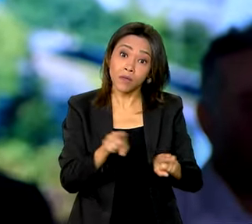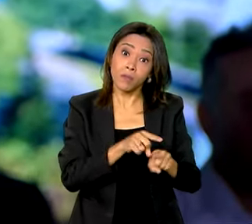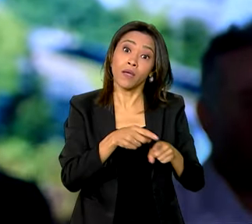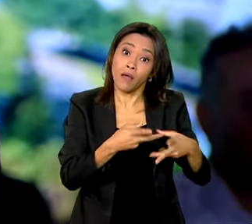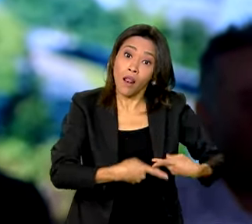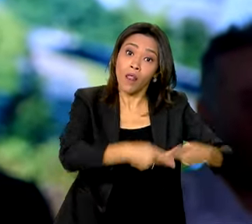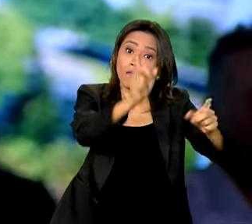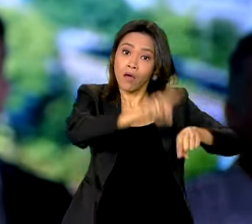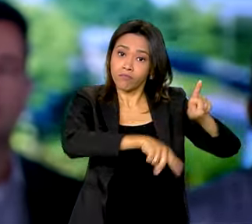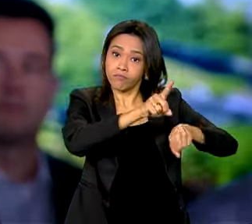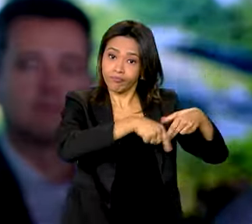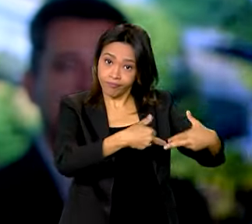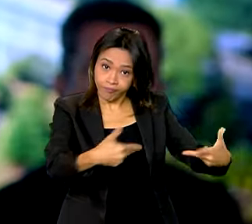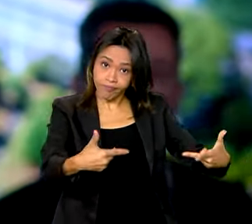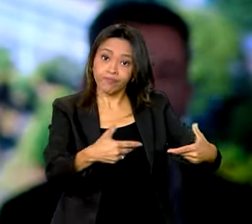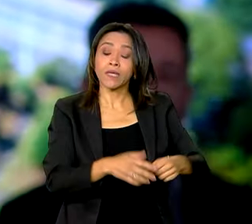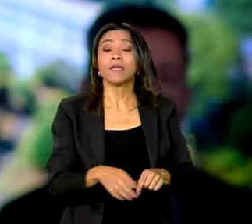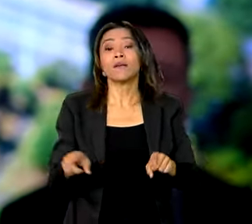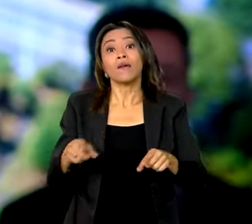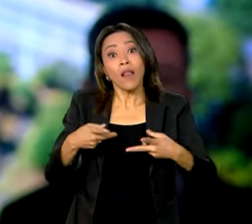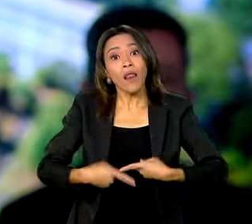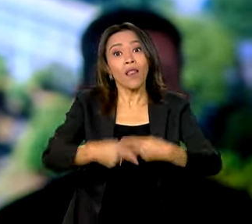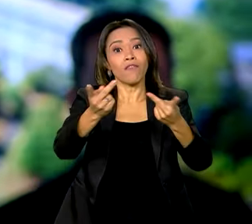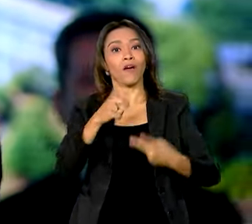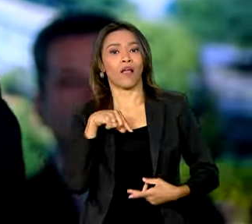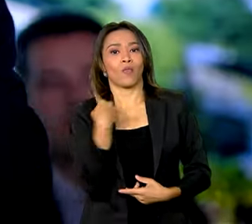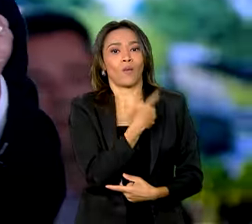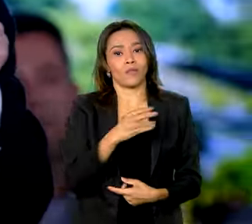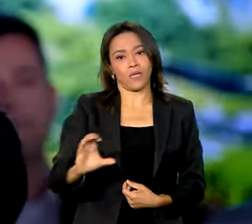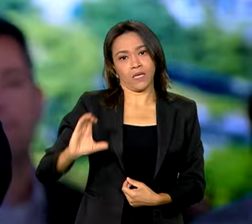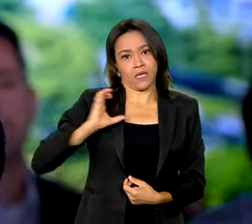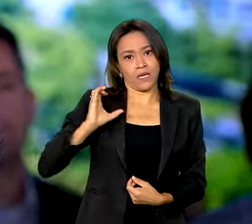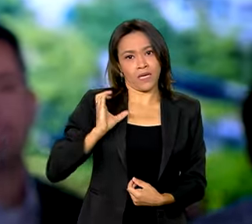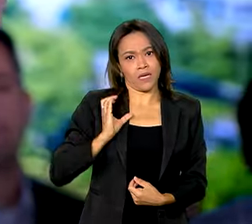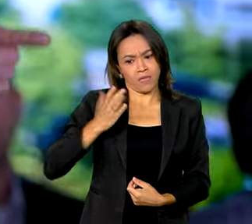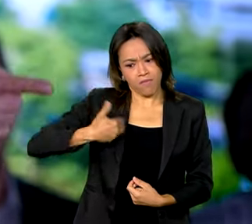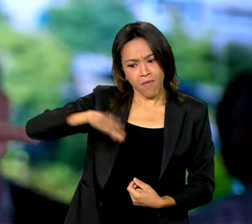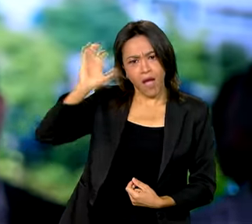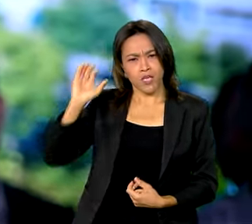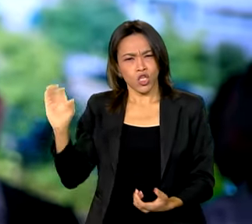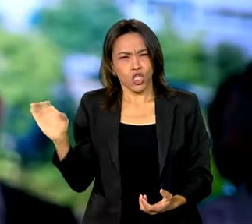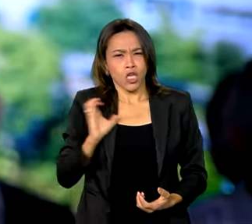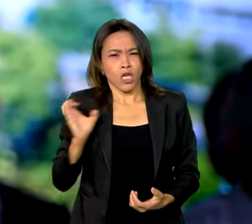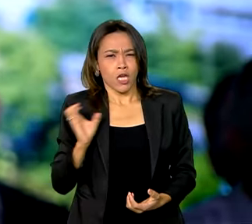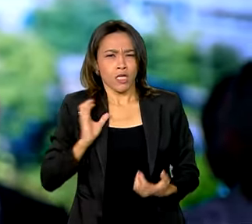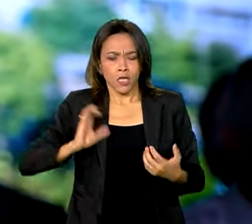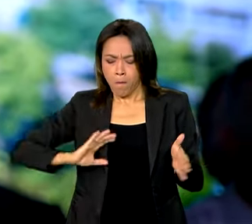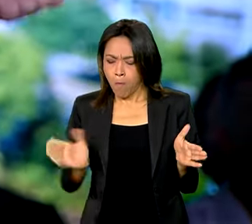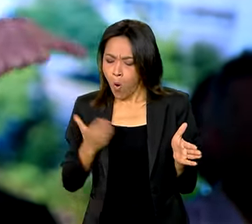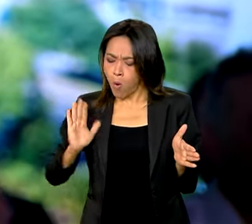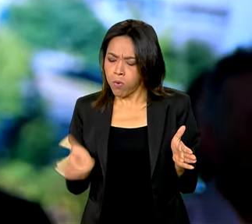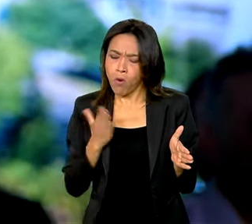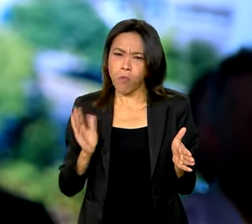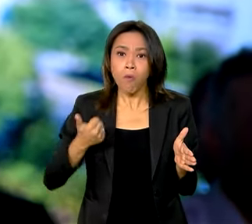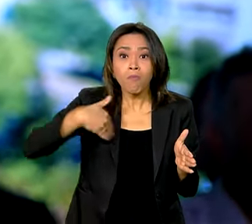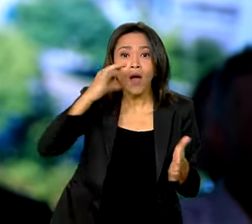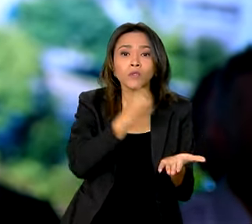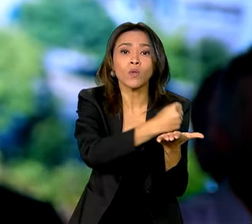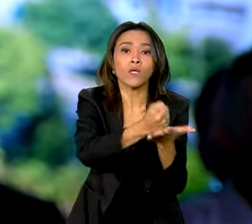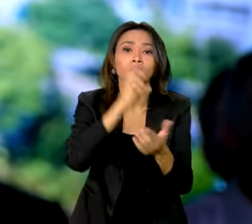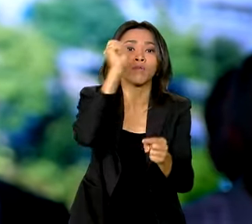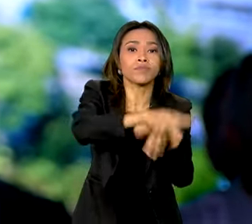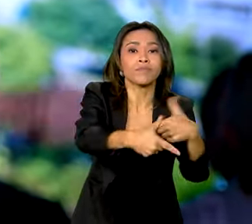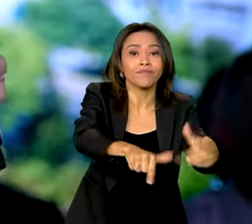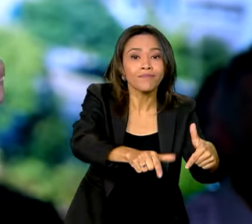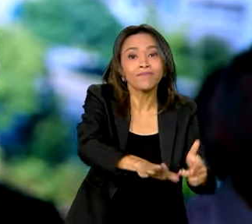carga, para transportar a nossa riqueza. Porque quanto mais riqueza a gente produzir, mais emprego a gente vai